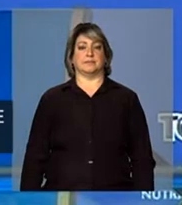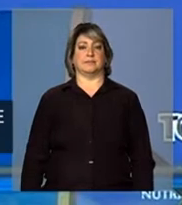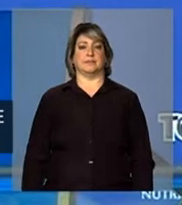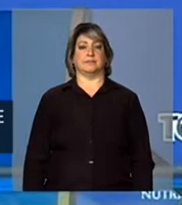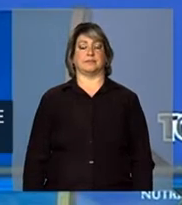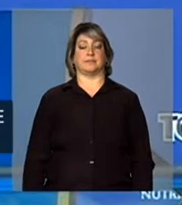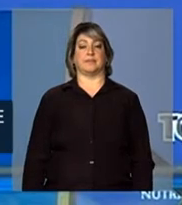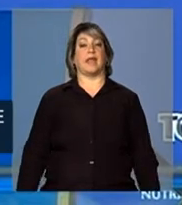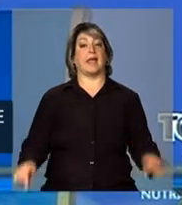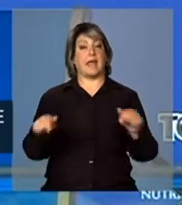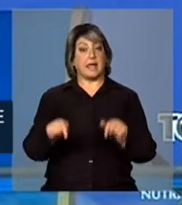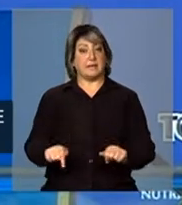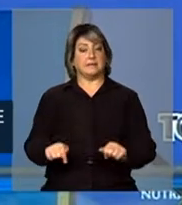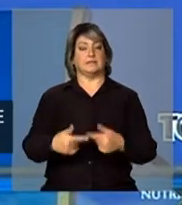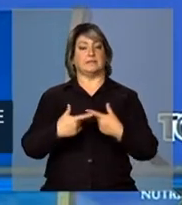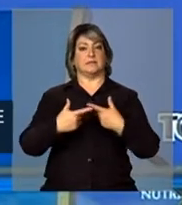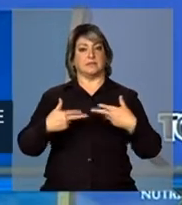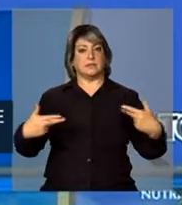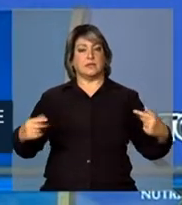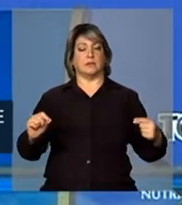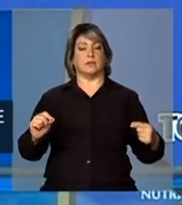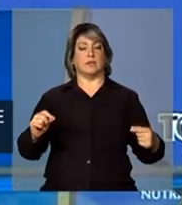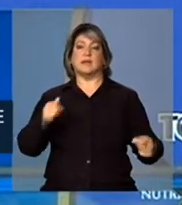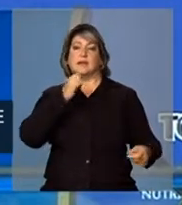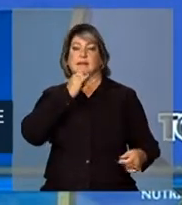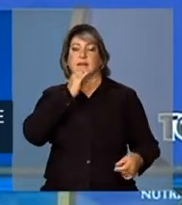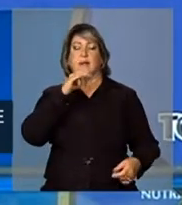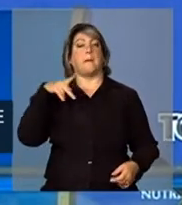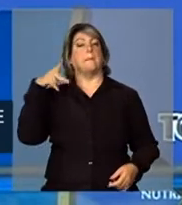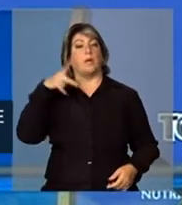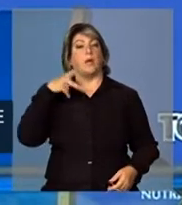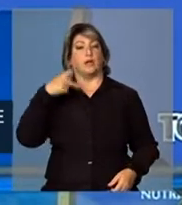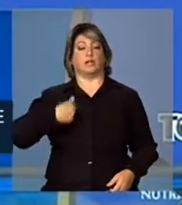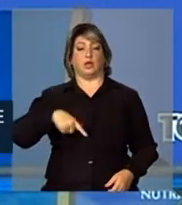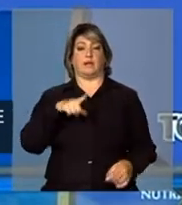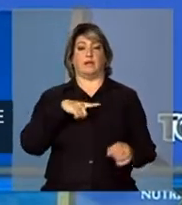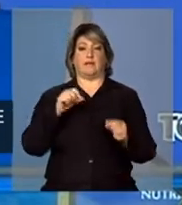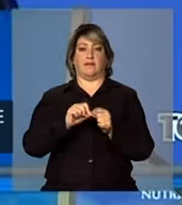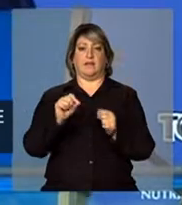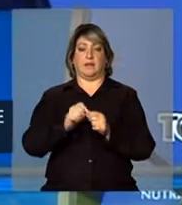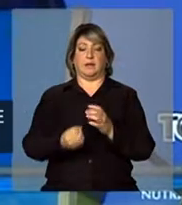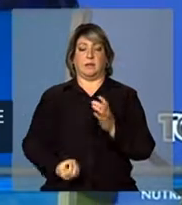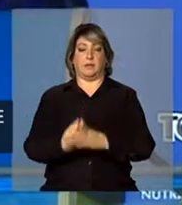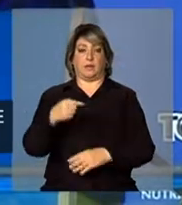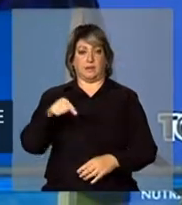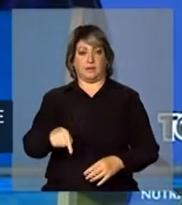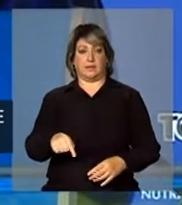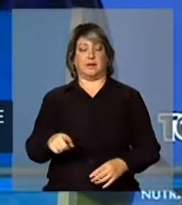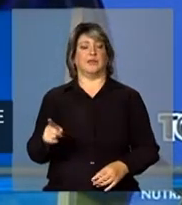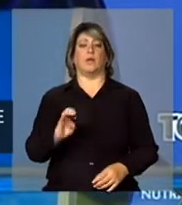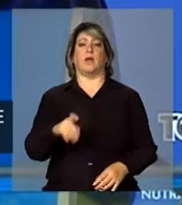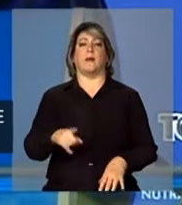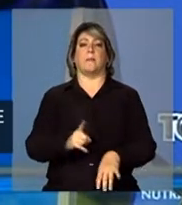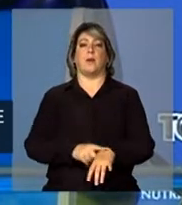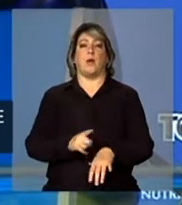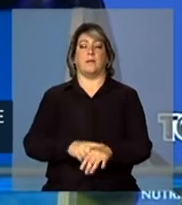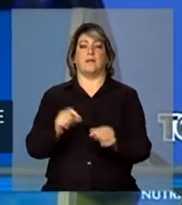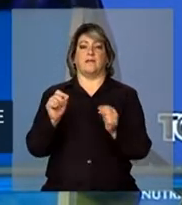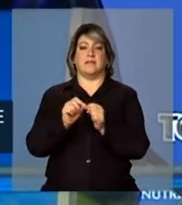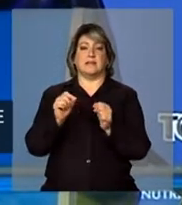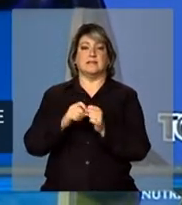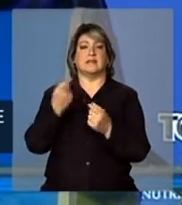Esses são alguns exemplos de políticas que nós estamos implementando aqui. Não é o momento para me fazer uma